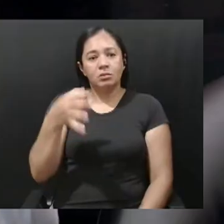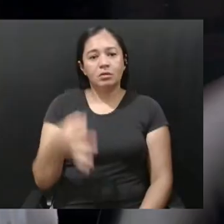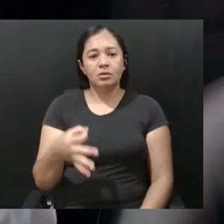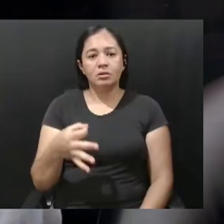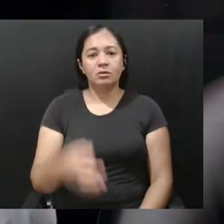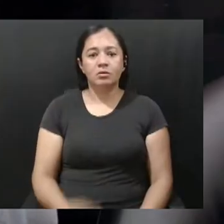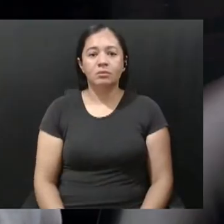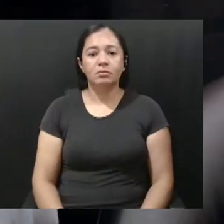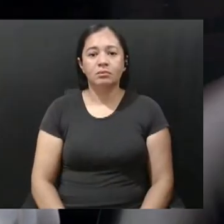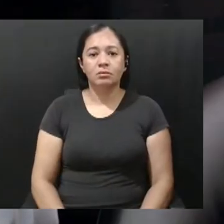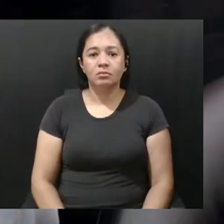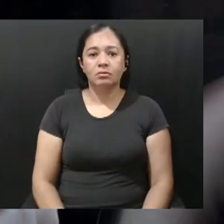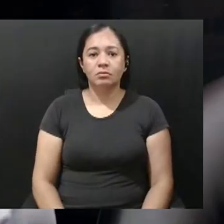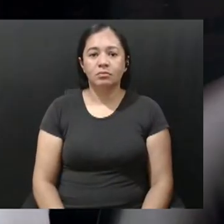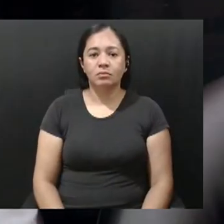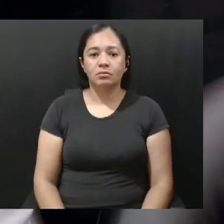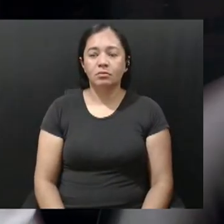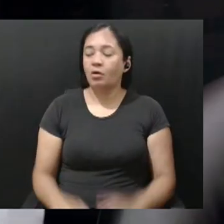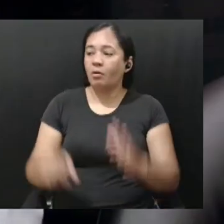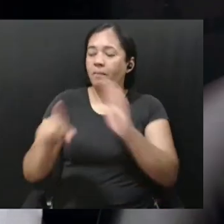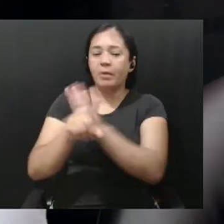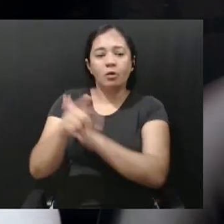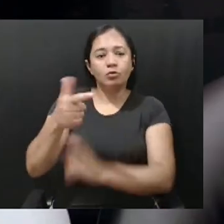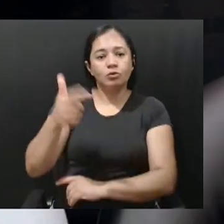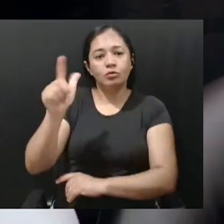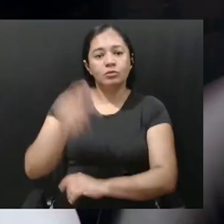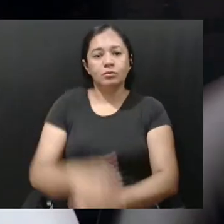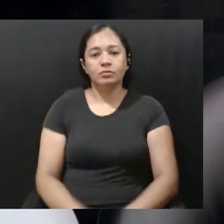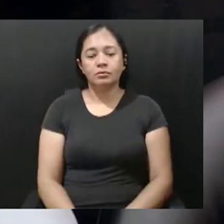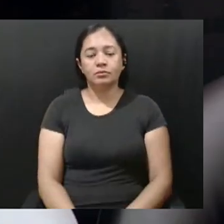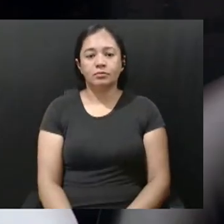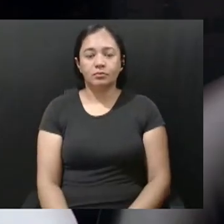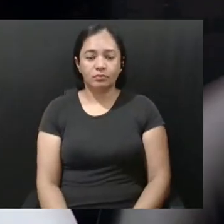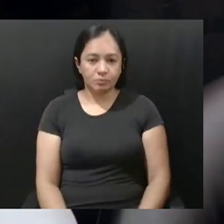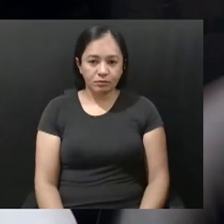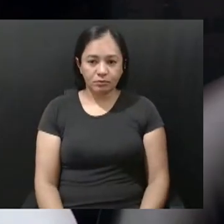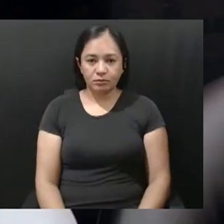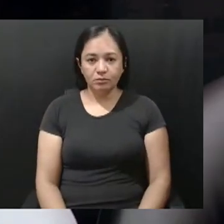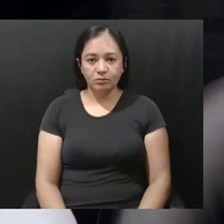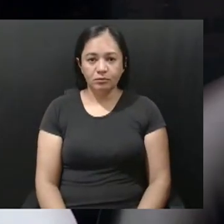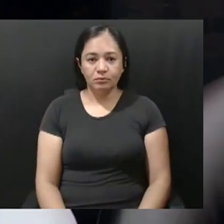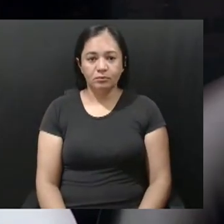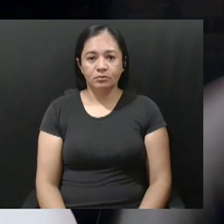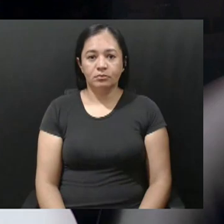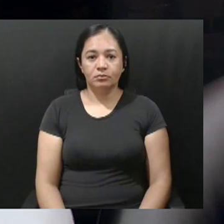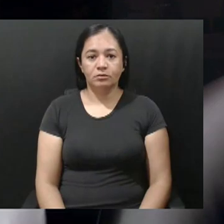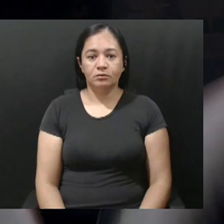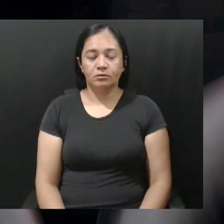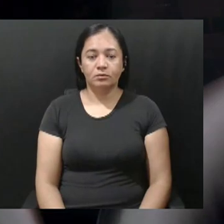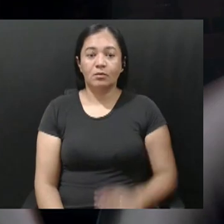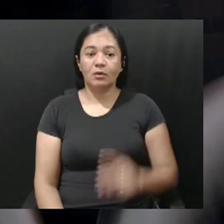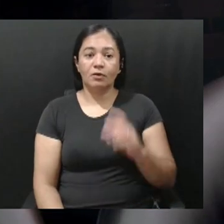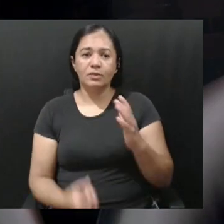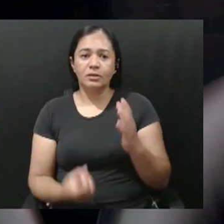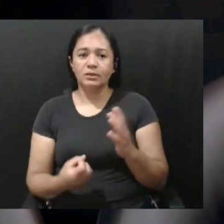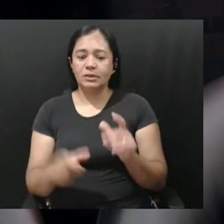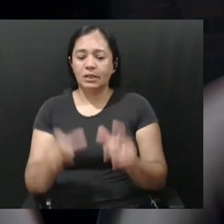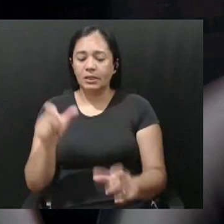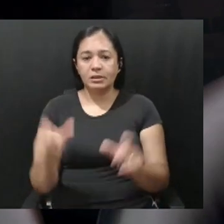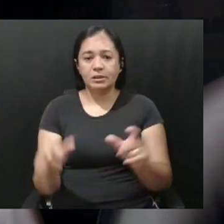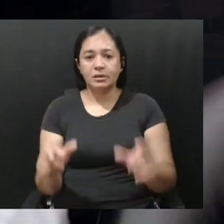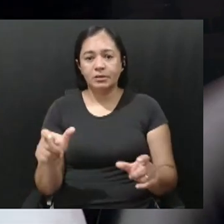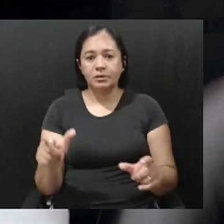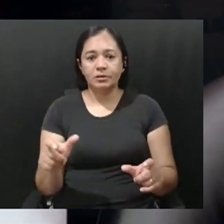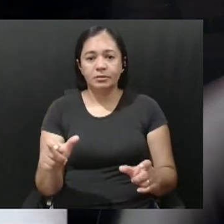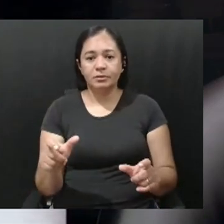tô não tô vendo malícia em você, né. Uhum. Mas assim, você criar essas questões, mas assim, tem que existir uma linha, tá?